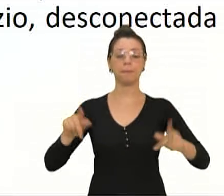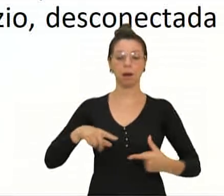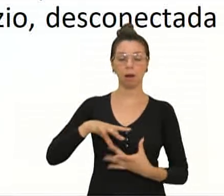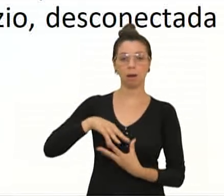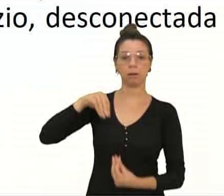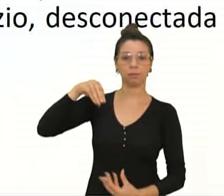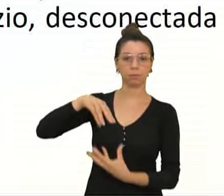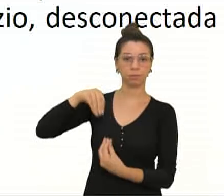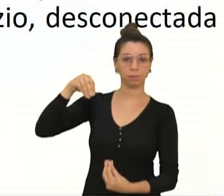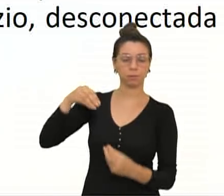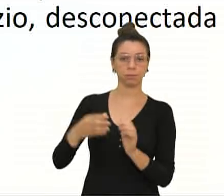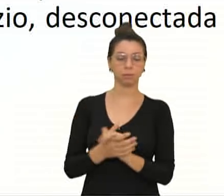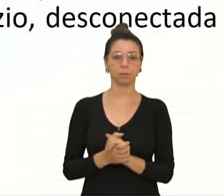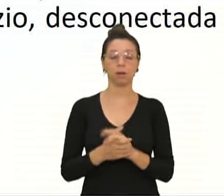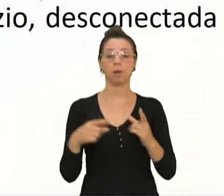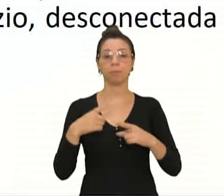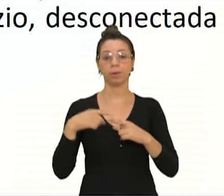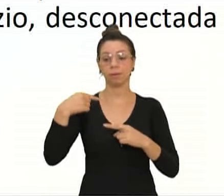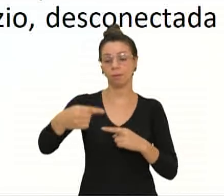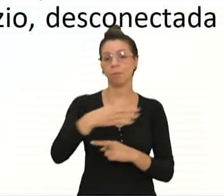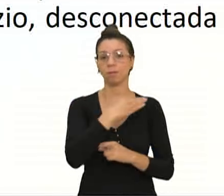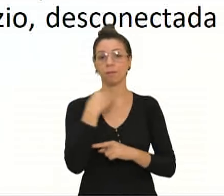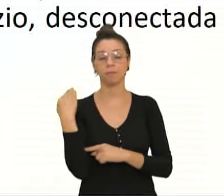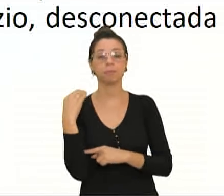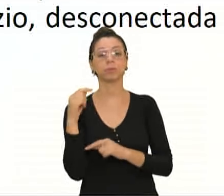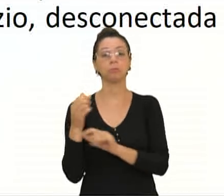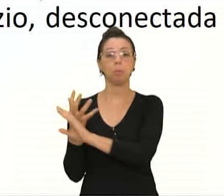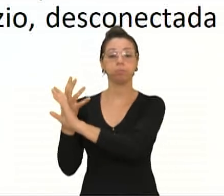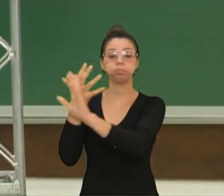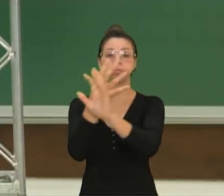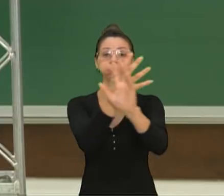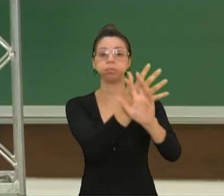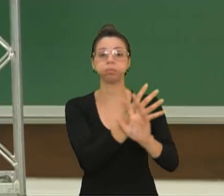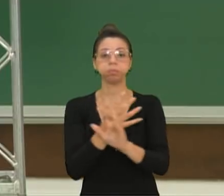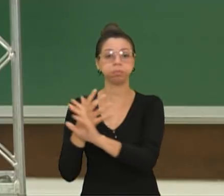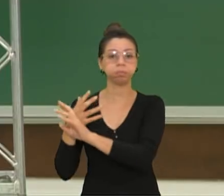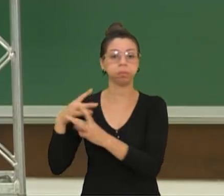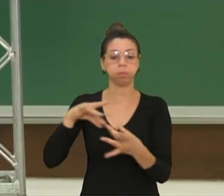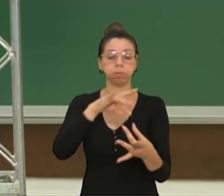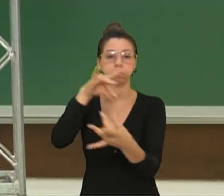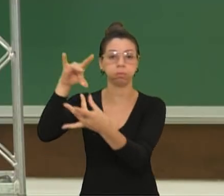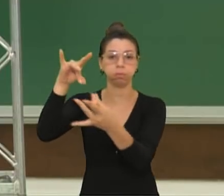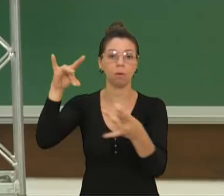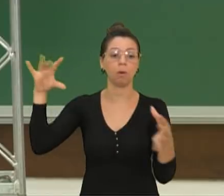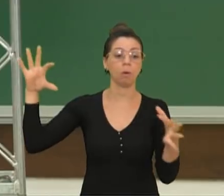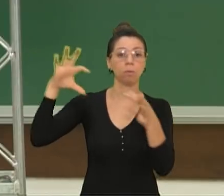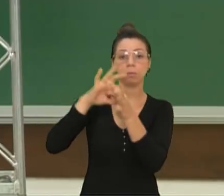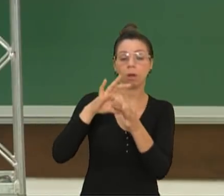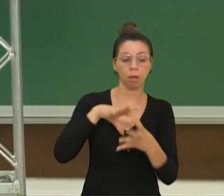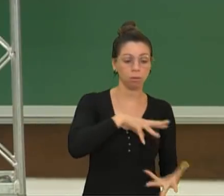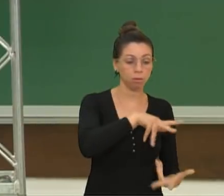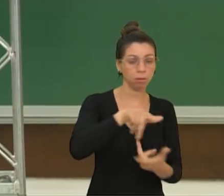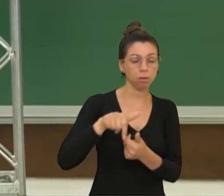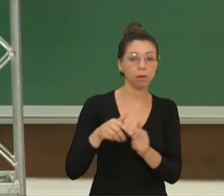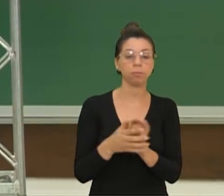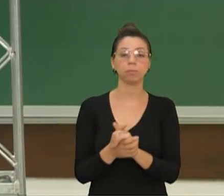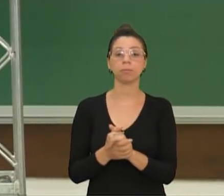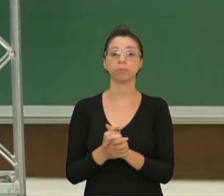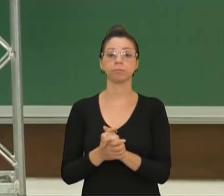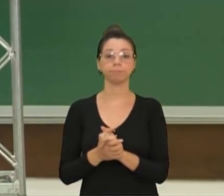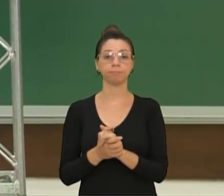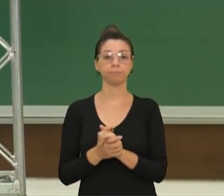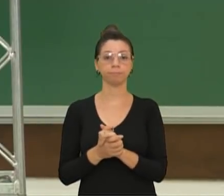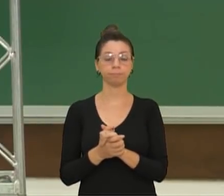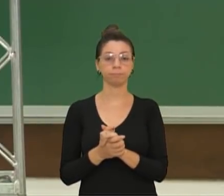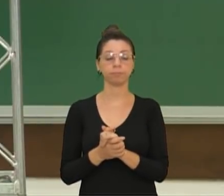não será forçada a vagar pelo espaço vazio, desconectada da terra, pois estará sempre ligada a alguém.